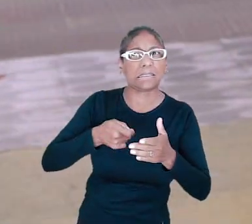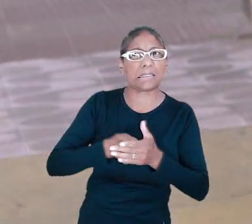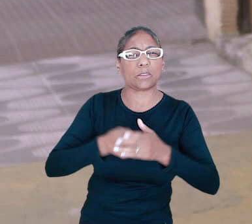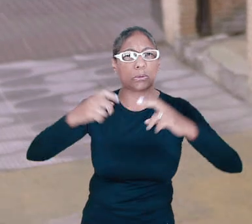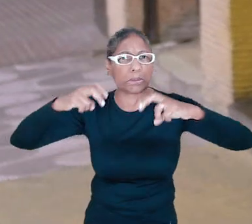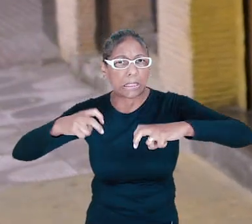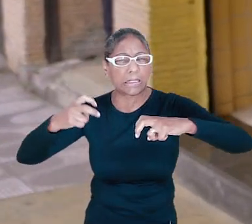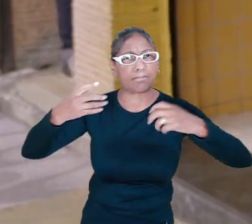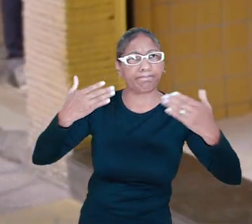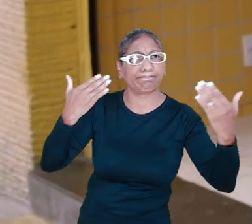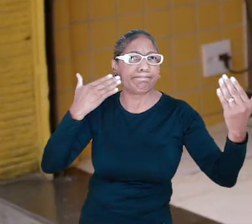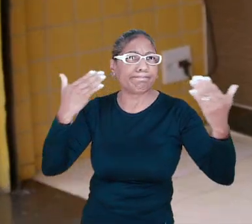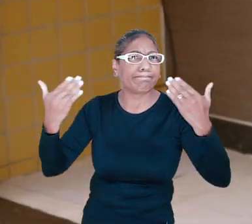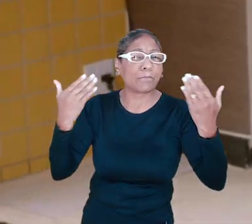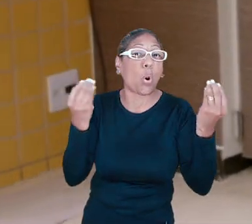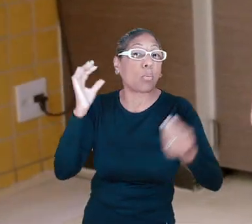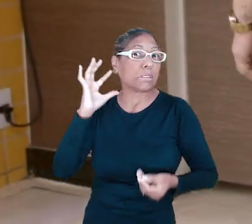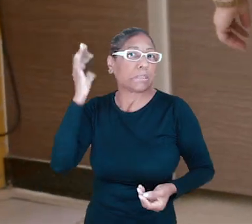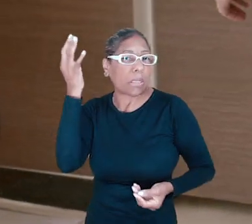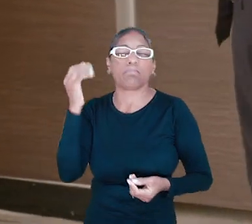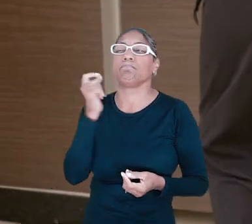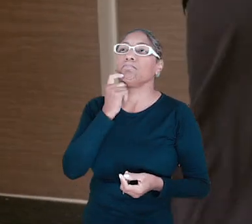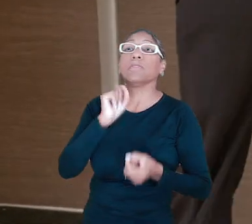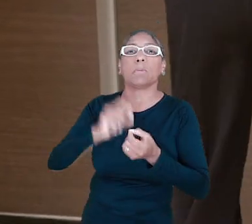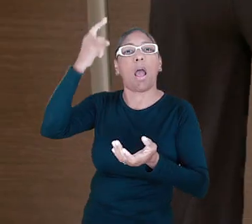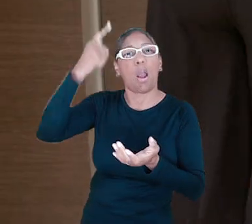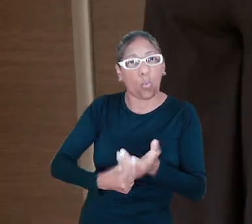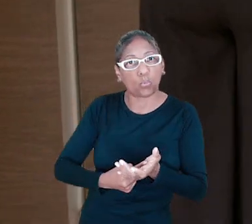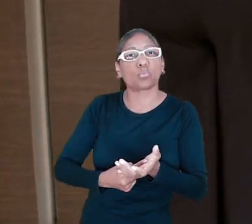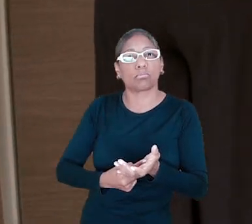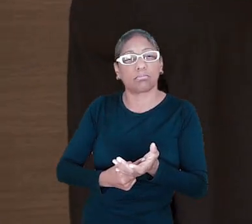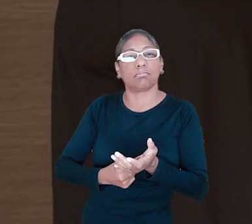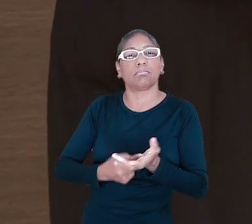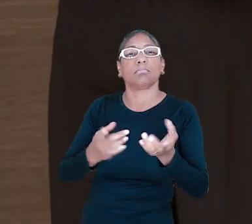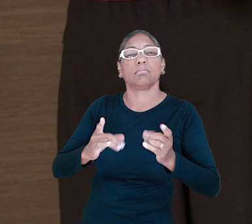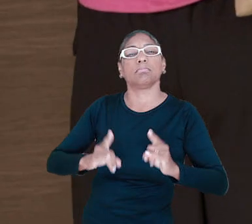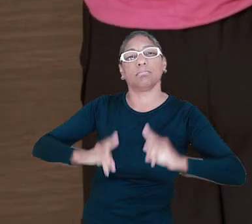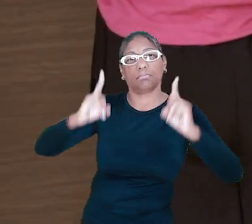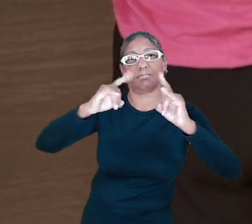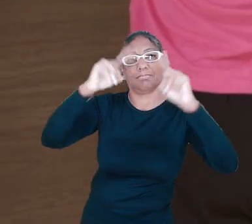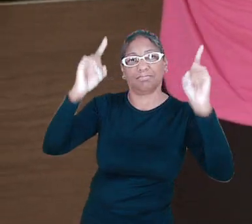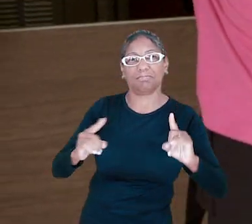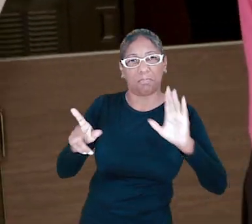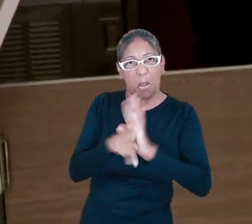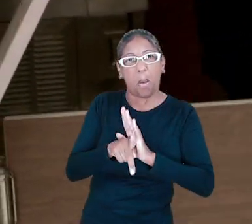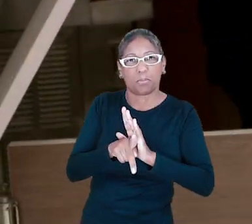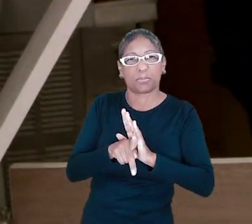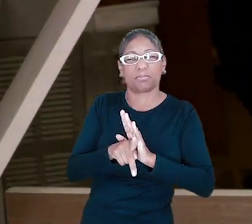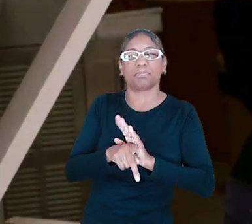sentando, analisando o que a gente ia tomar como decisão. Fizemos um acordo com o proprietário que nos acolheu muito